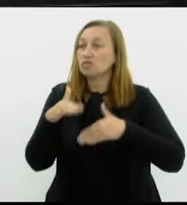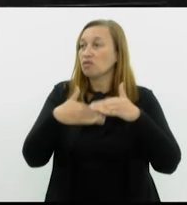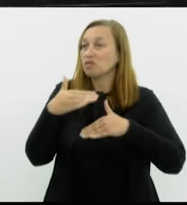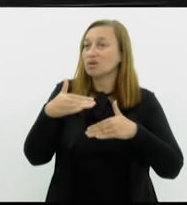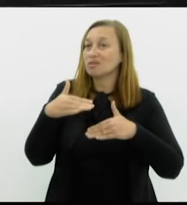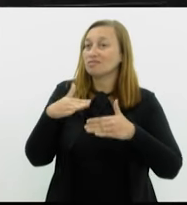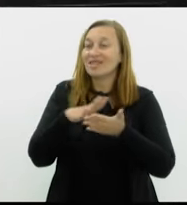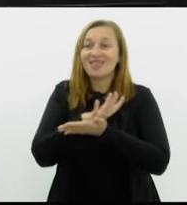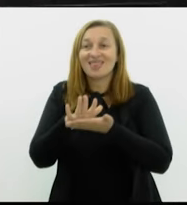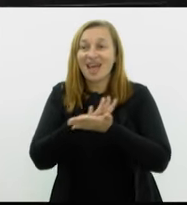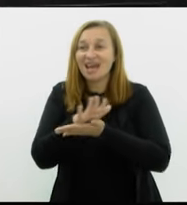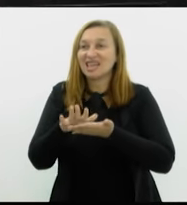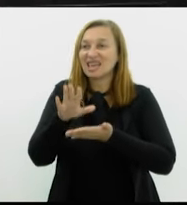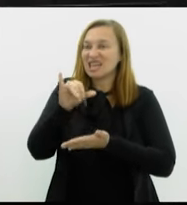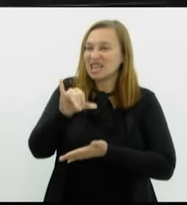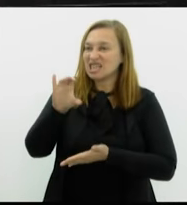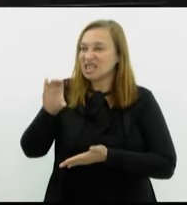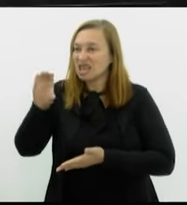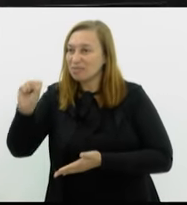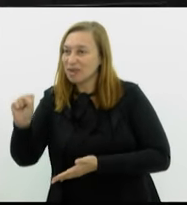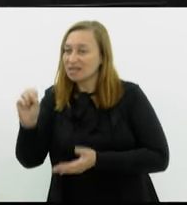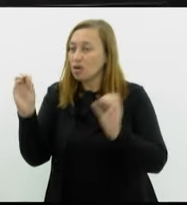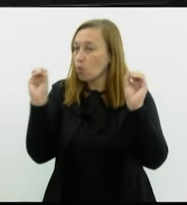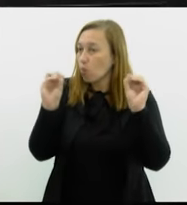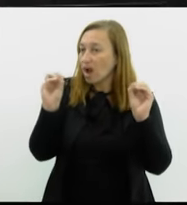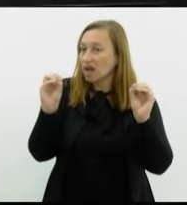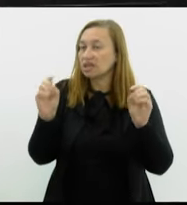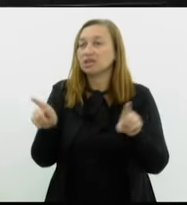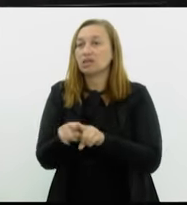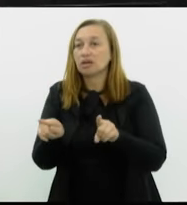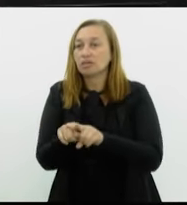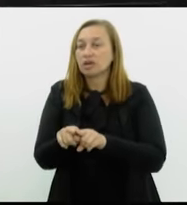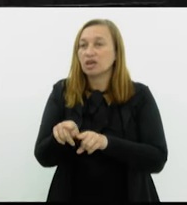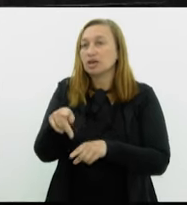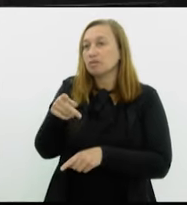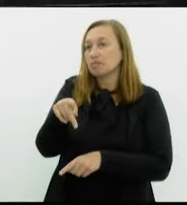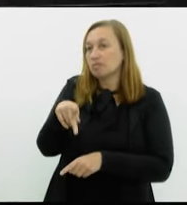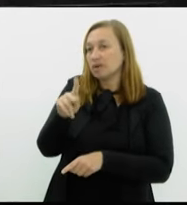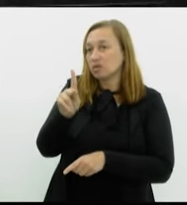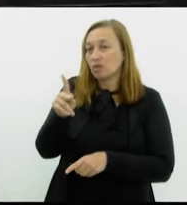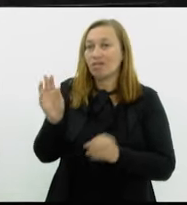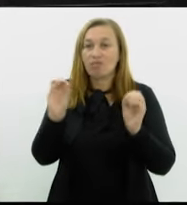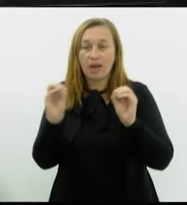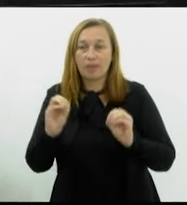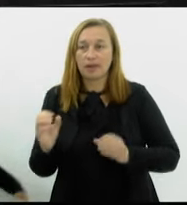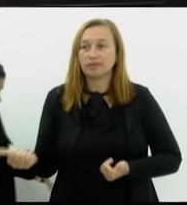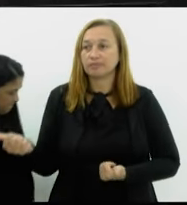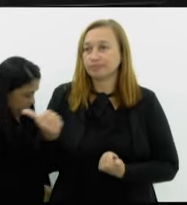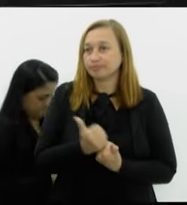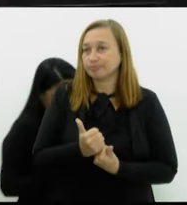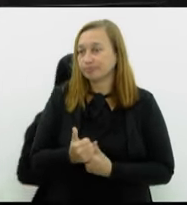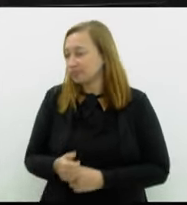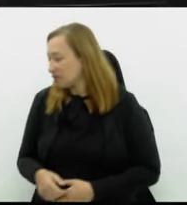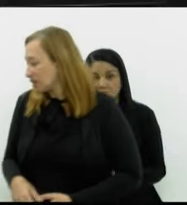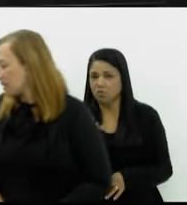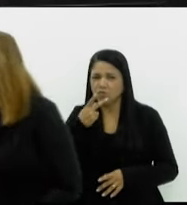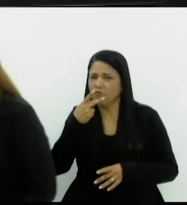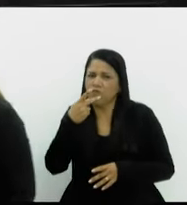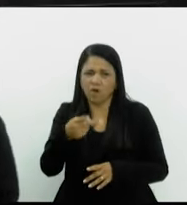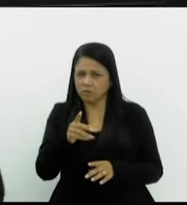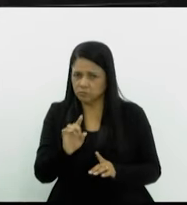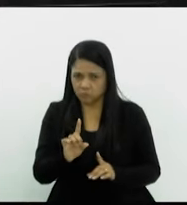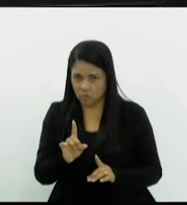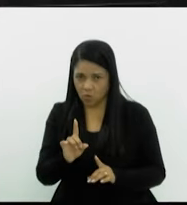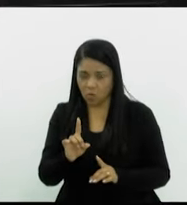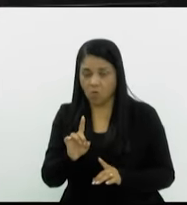nenhum real de ICMS, nem tampouco de royalties participação especial. Não estou dizendo isso